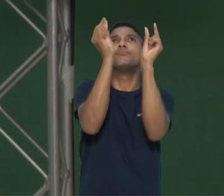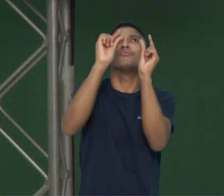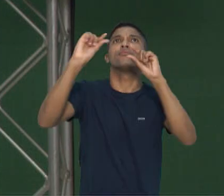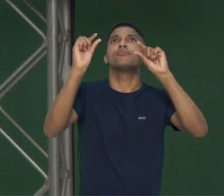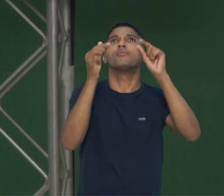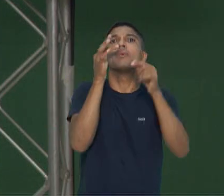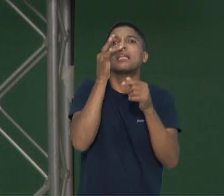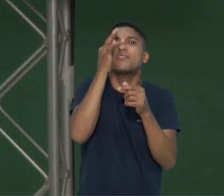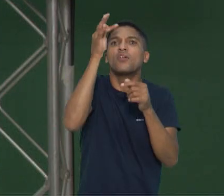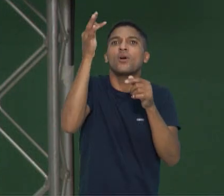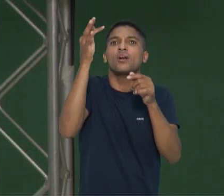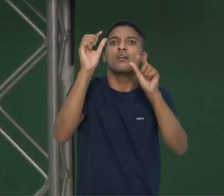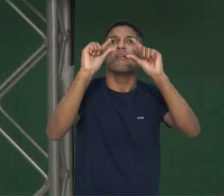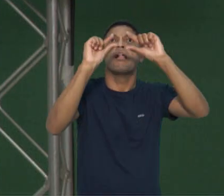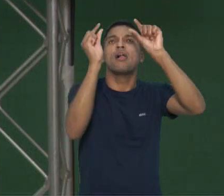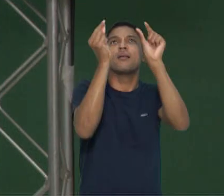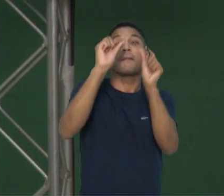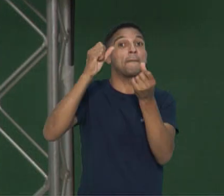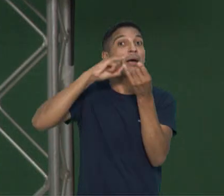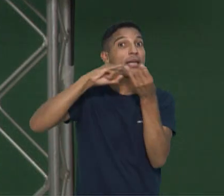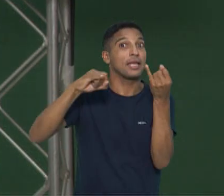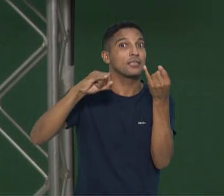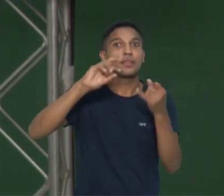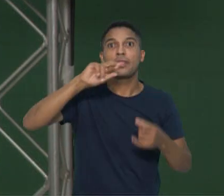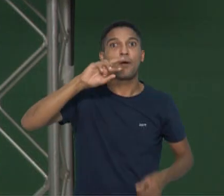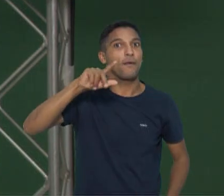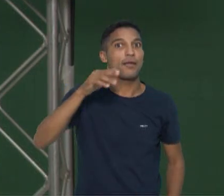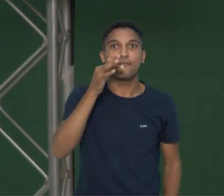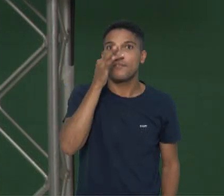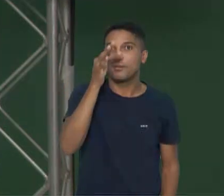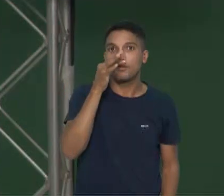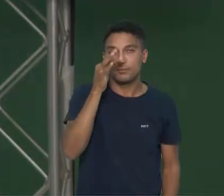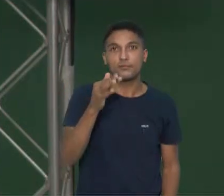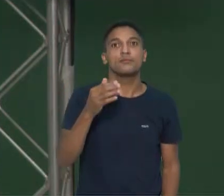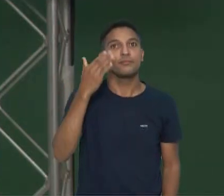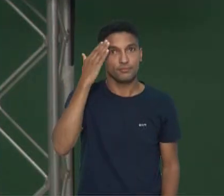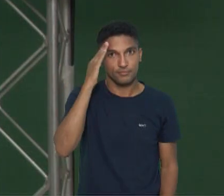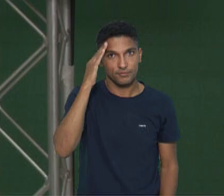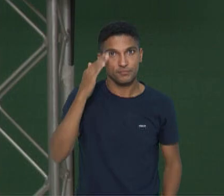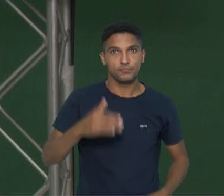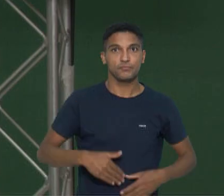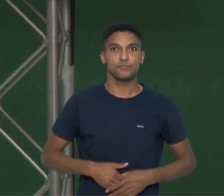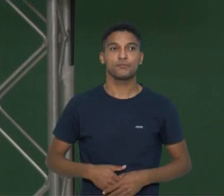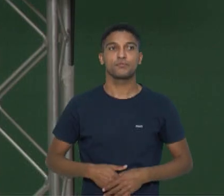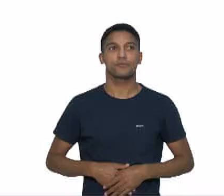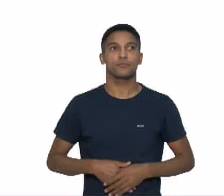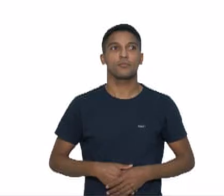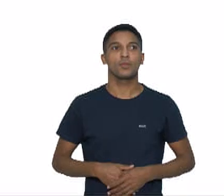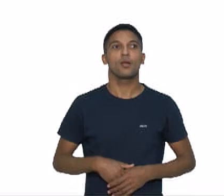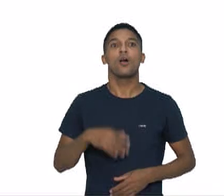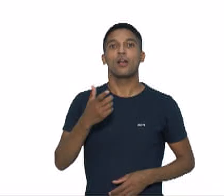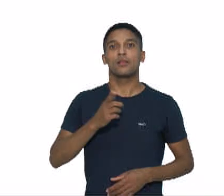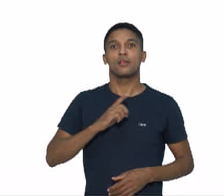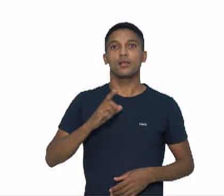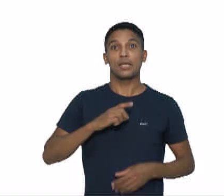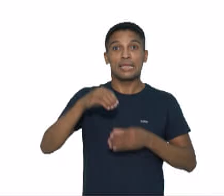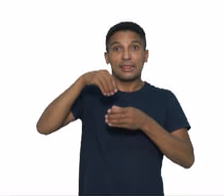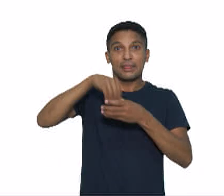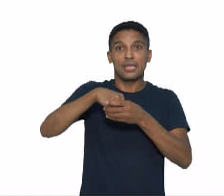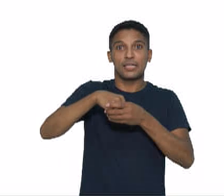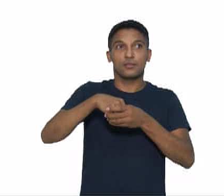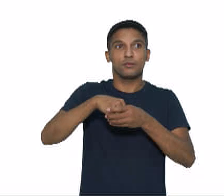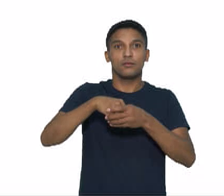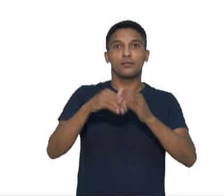ok? Para ficar bem claro isso. Tranquilo? Muito bem. Olha só, aqui nós temos o interior